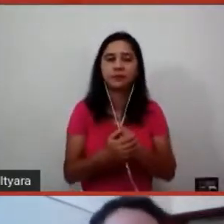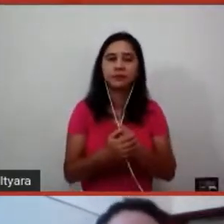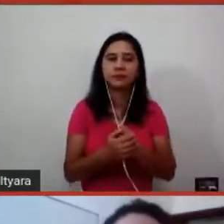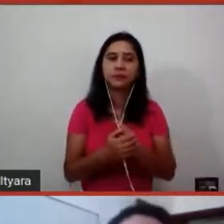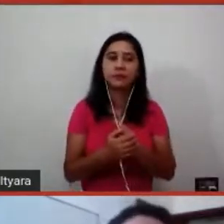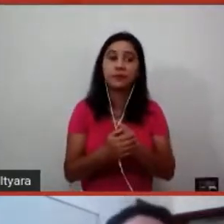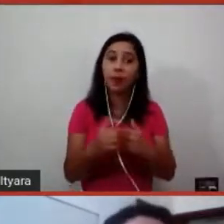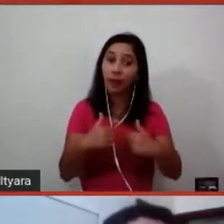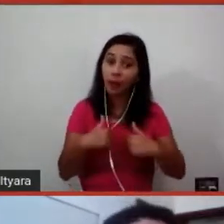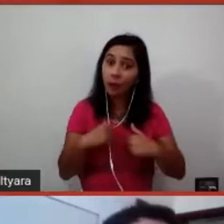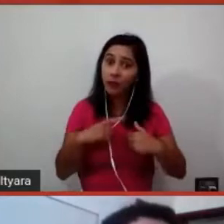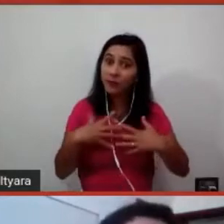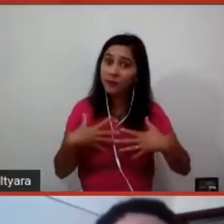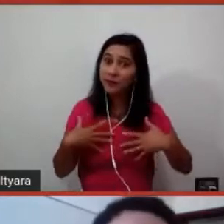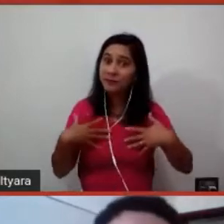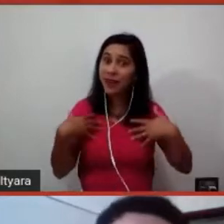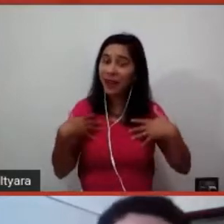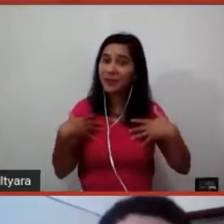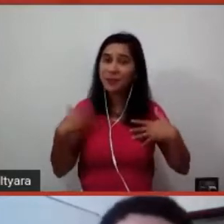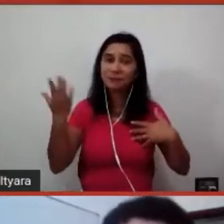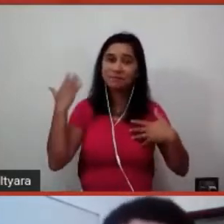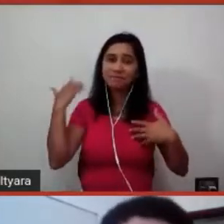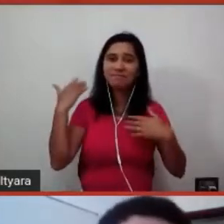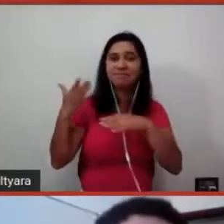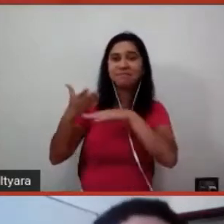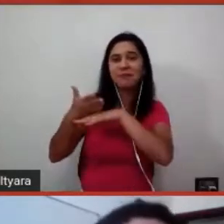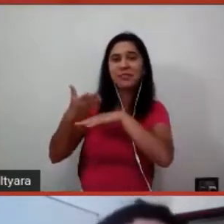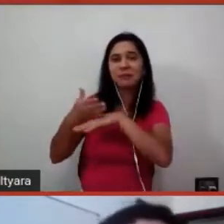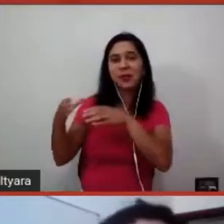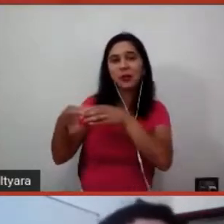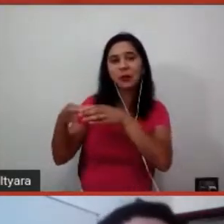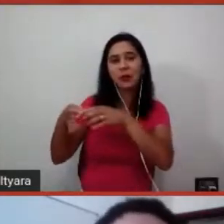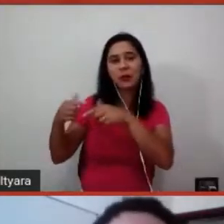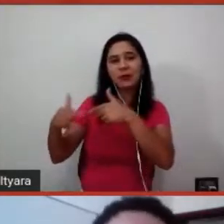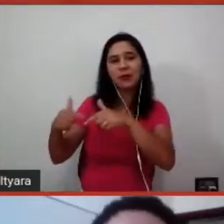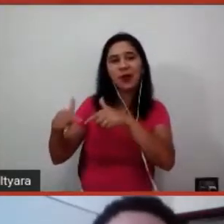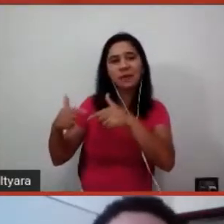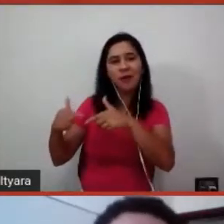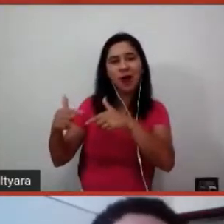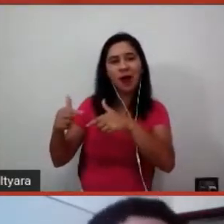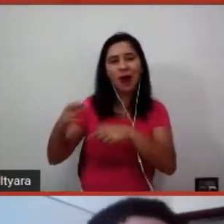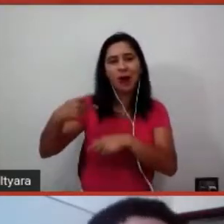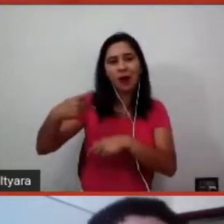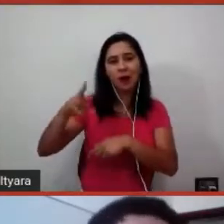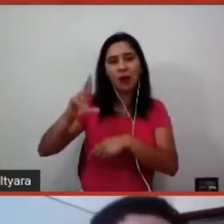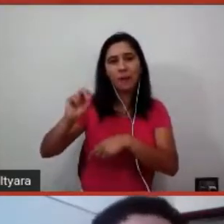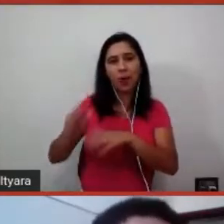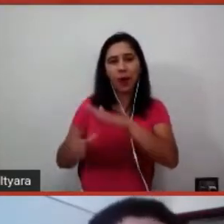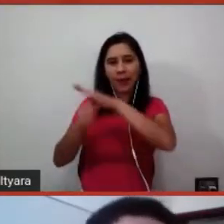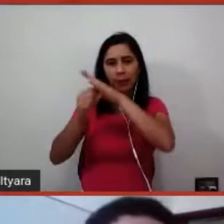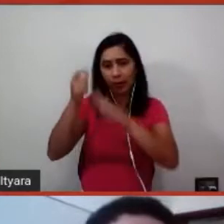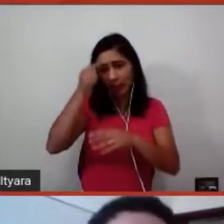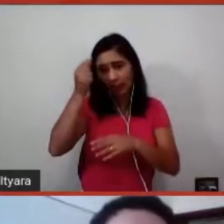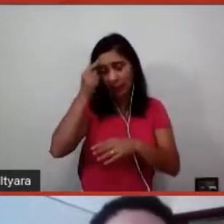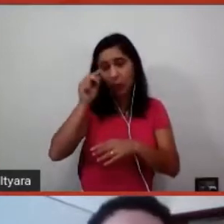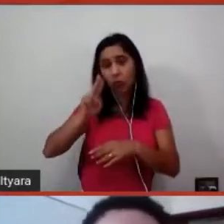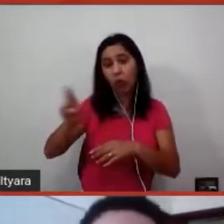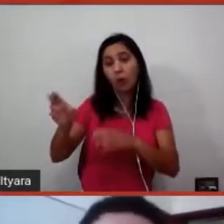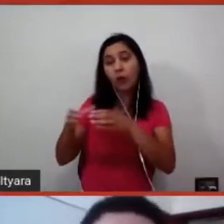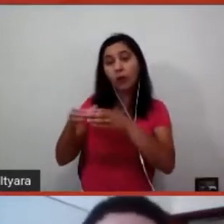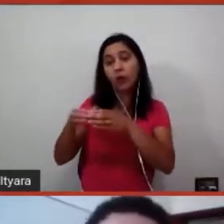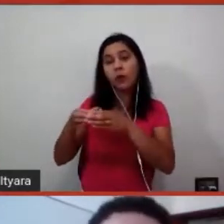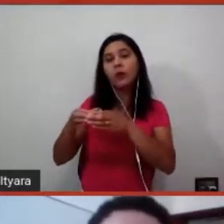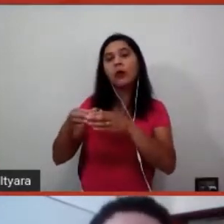tive o privilégio de participar durante algum tempo de um grupo de trabalho da Pró-Reitoria de Graduação chamado Grupo de Trabalho em